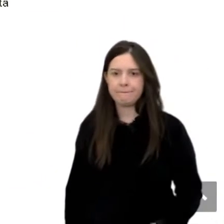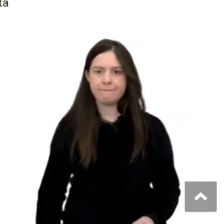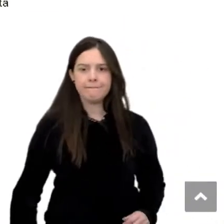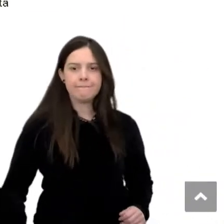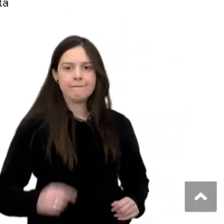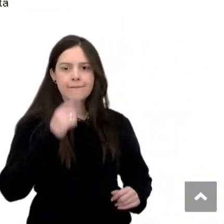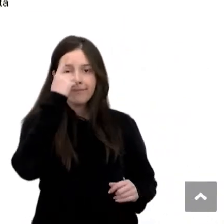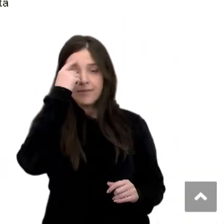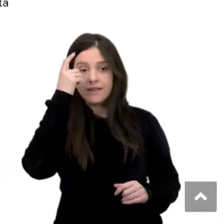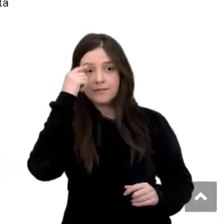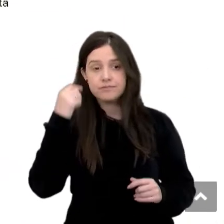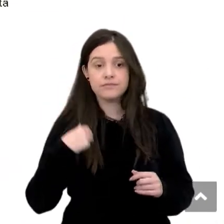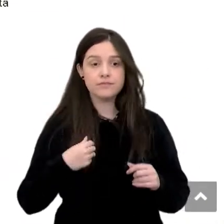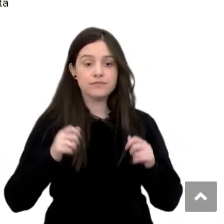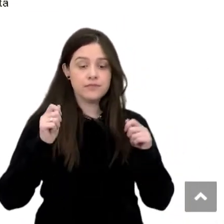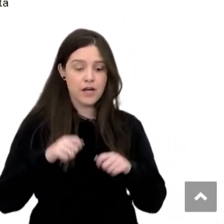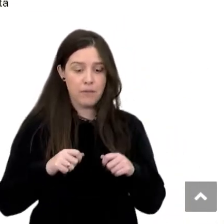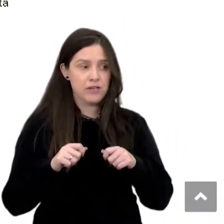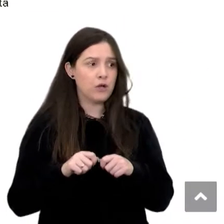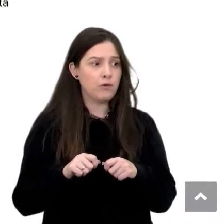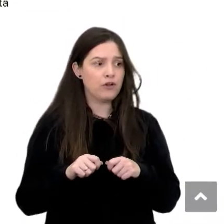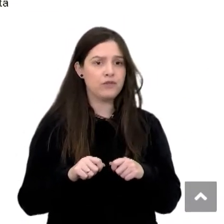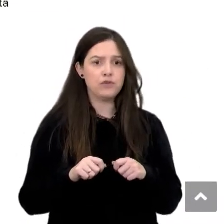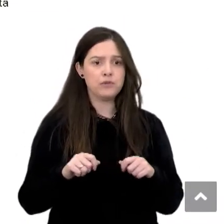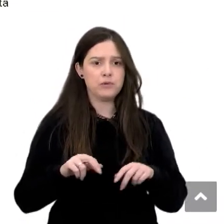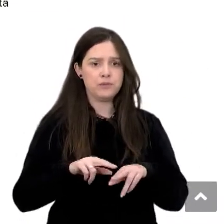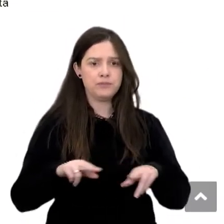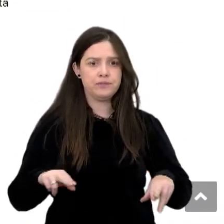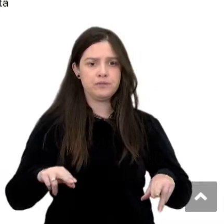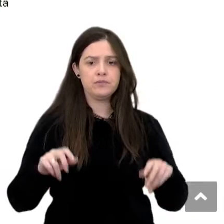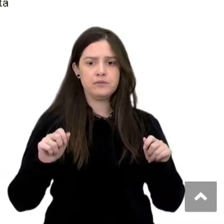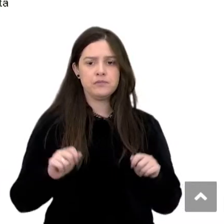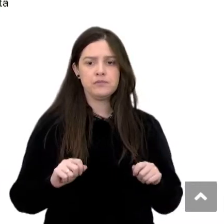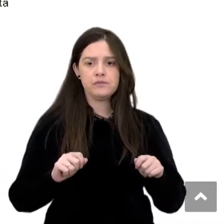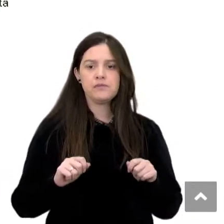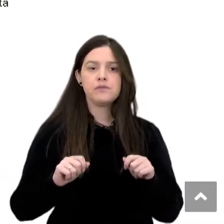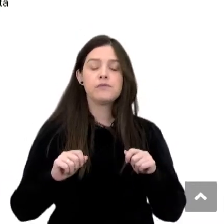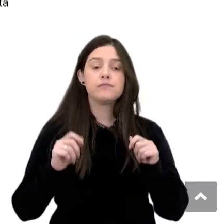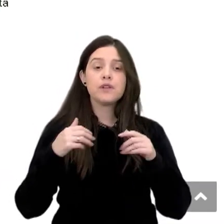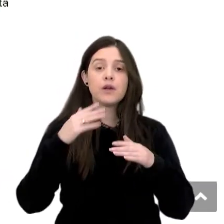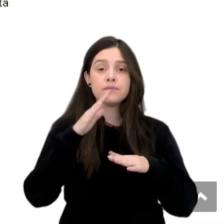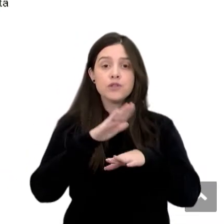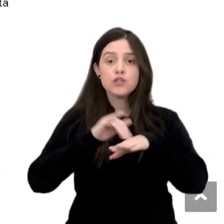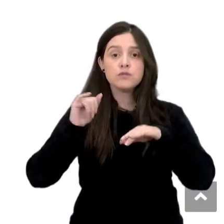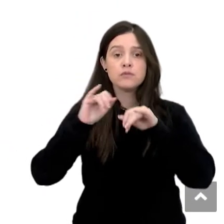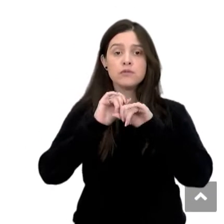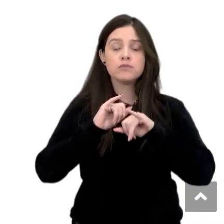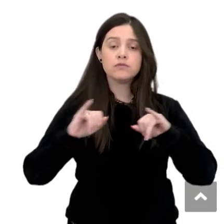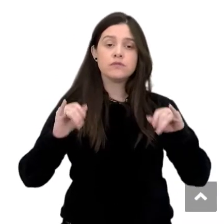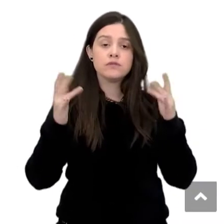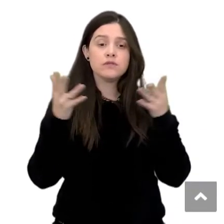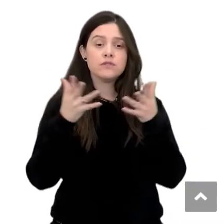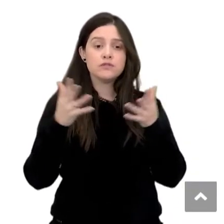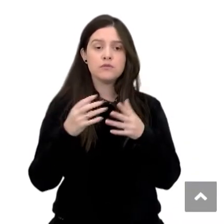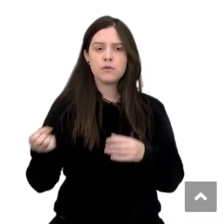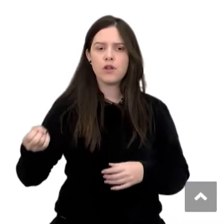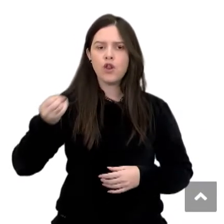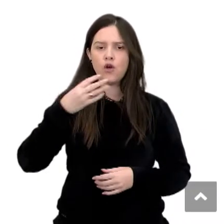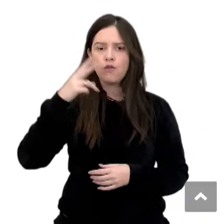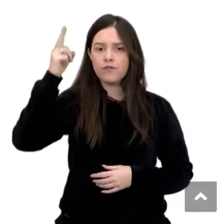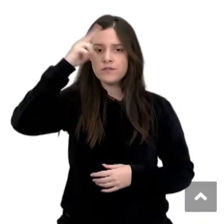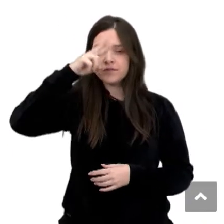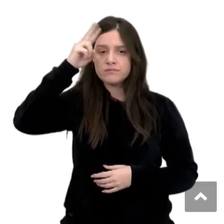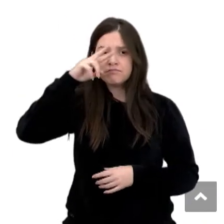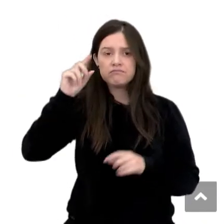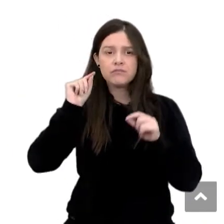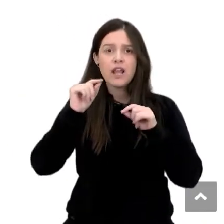exemplo, refrescar o ambiente, a gente use a energia do solo. Então, vamos ver aqui essa chamadinha, ó. Pesquisadora da Escola de Engenharia de São